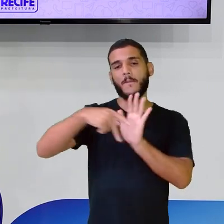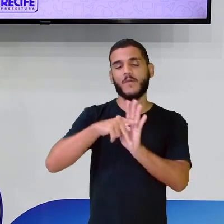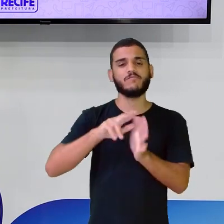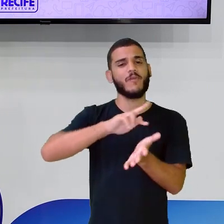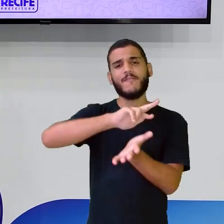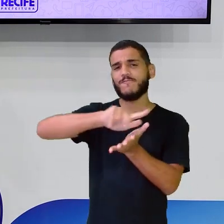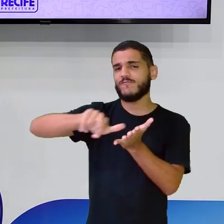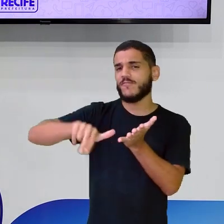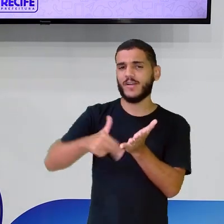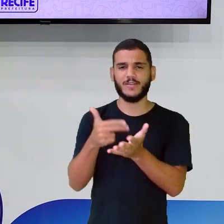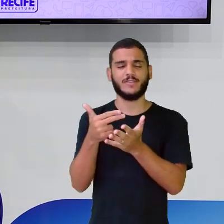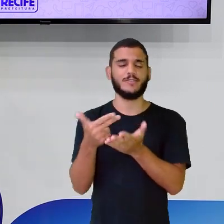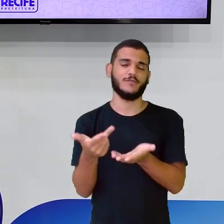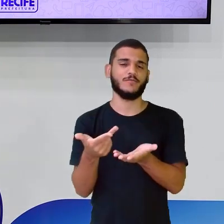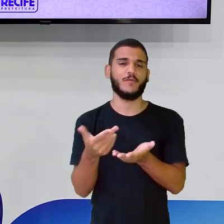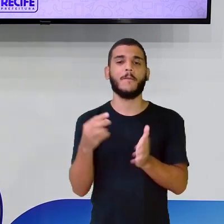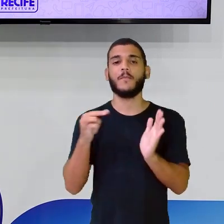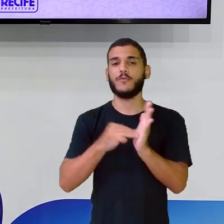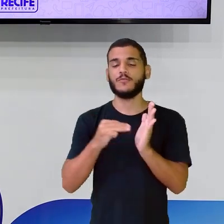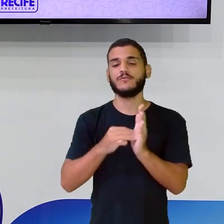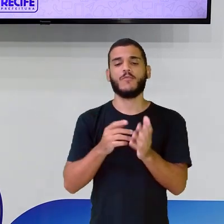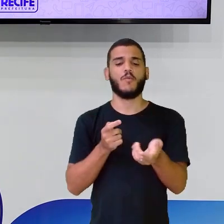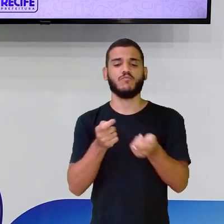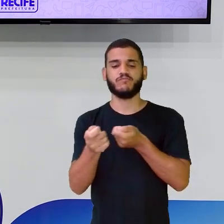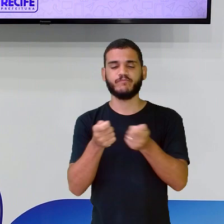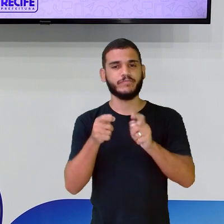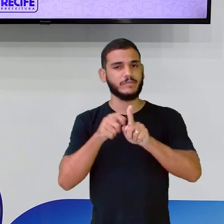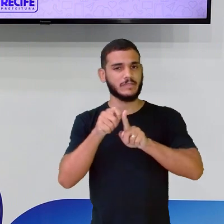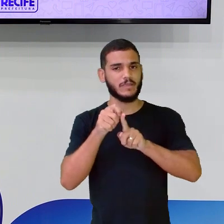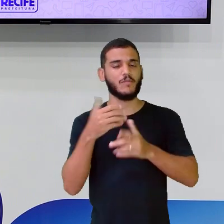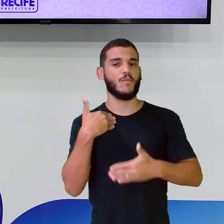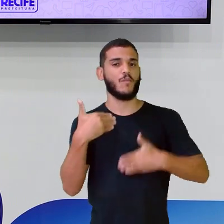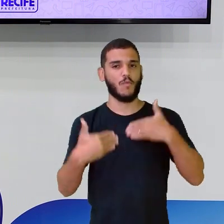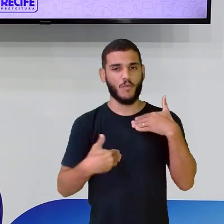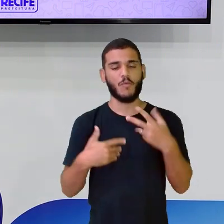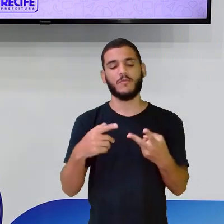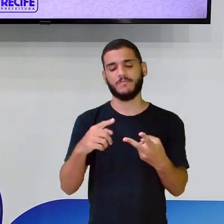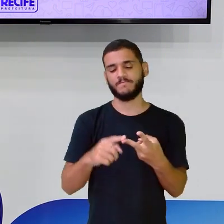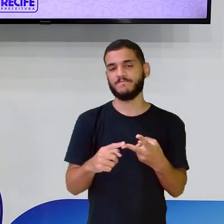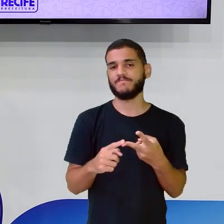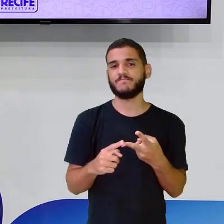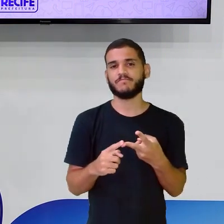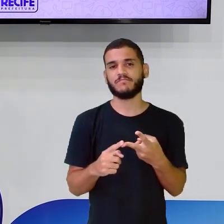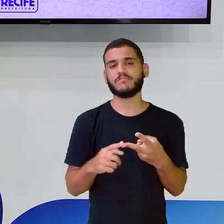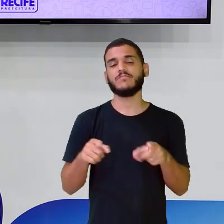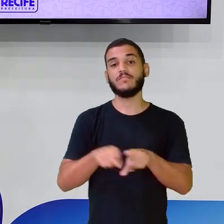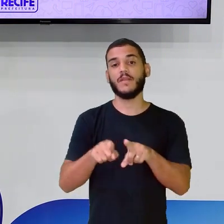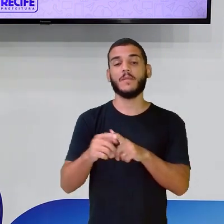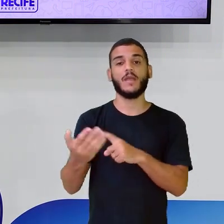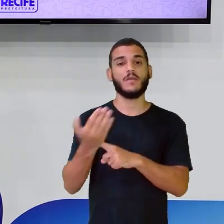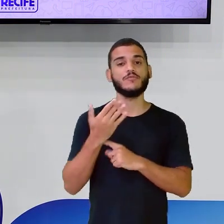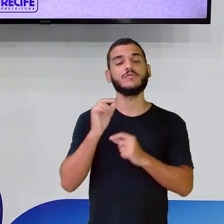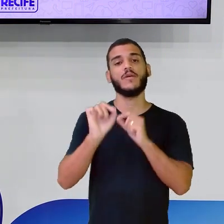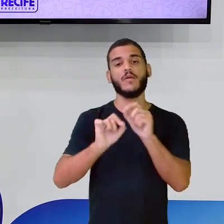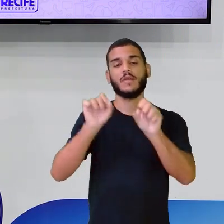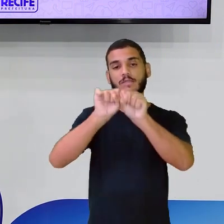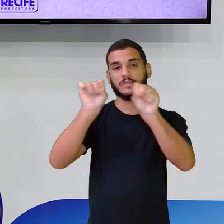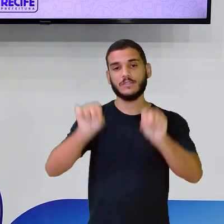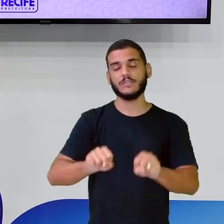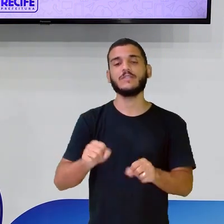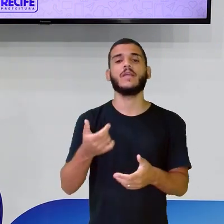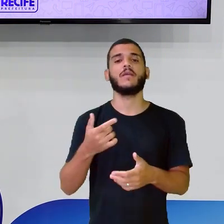diversos fatores. Para controlar a temperatura do nosso corpo, por exemplo. Para ajudar no nosso